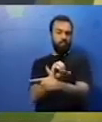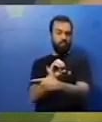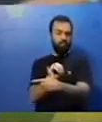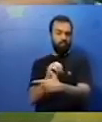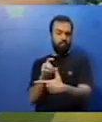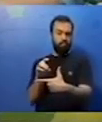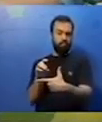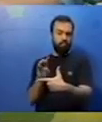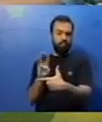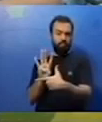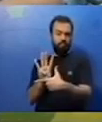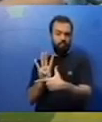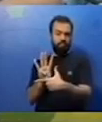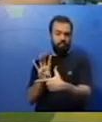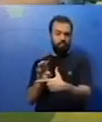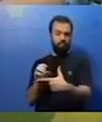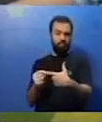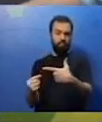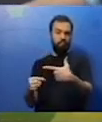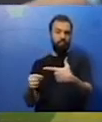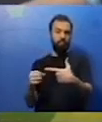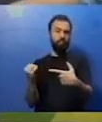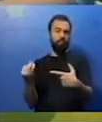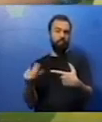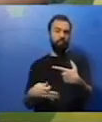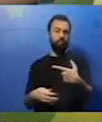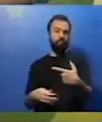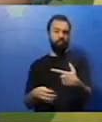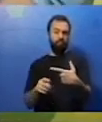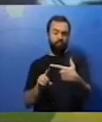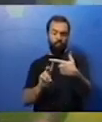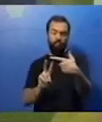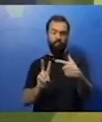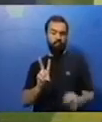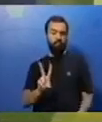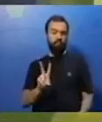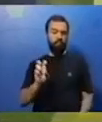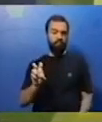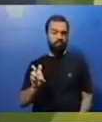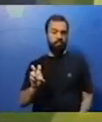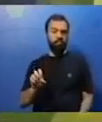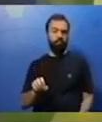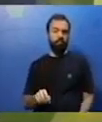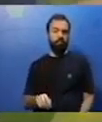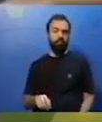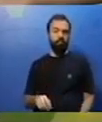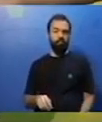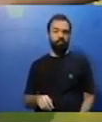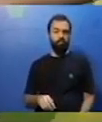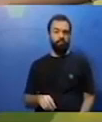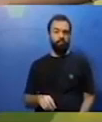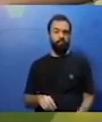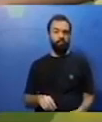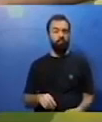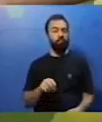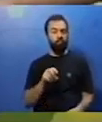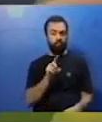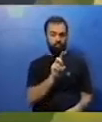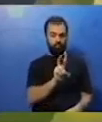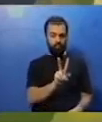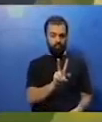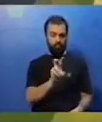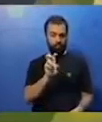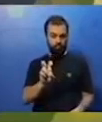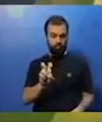Portanto, 100, 4 vezes 25. Pega esse